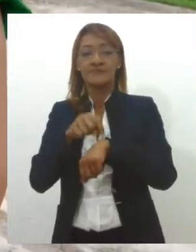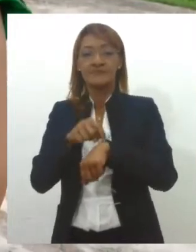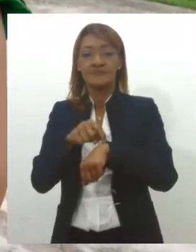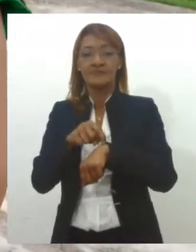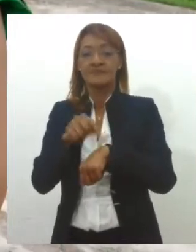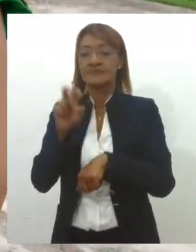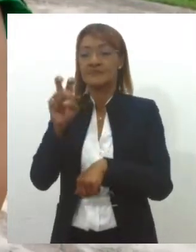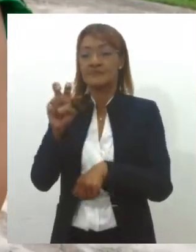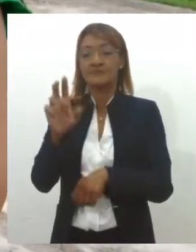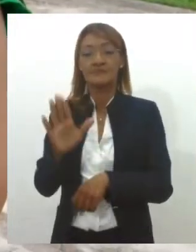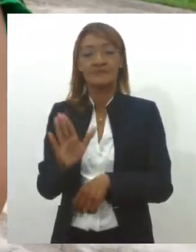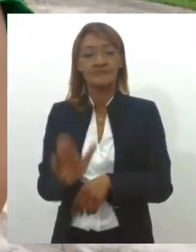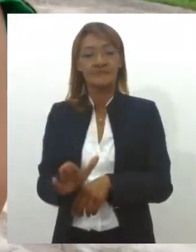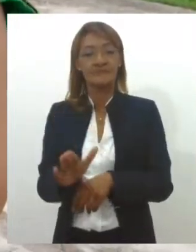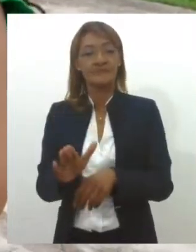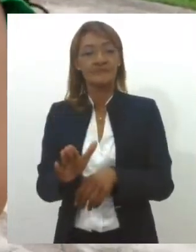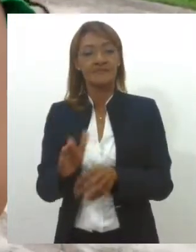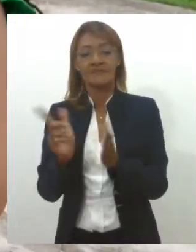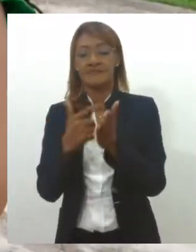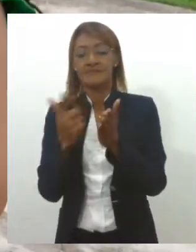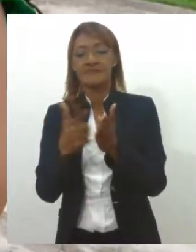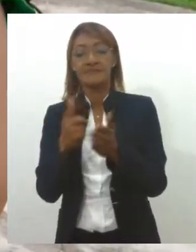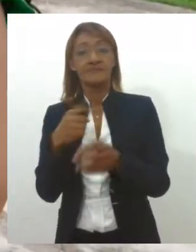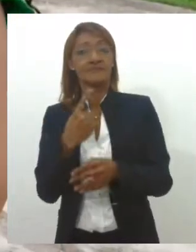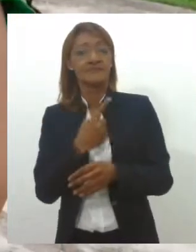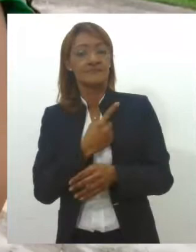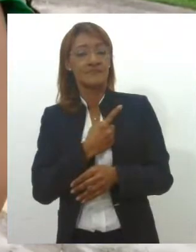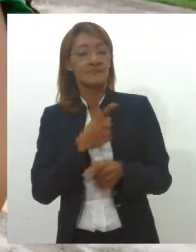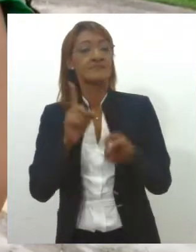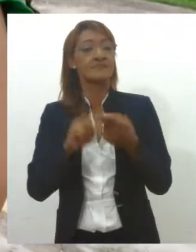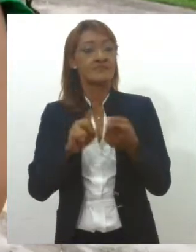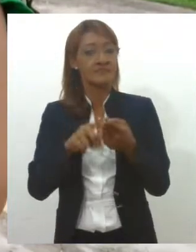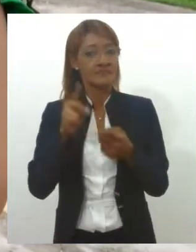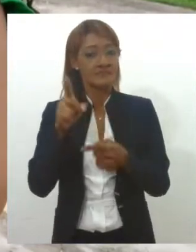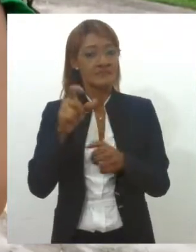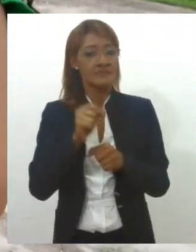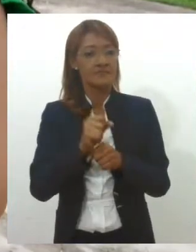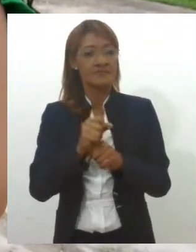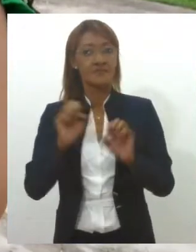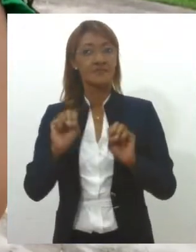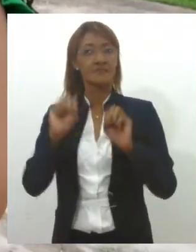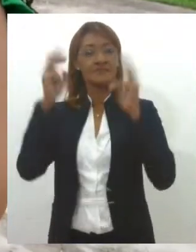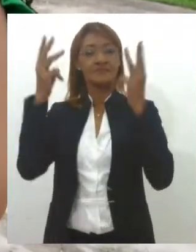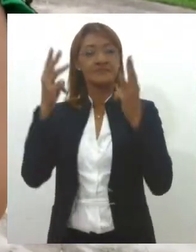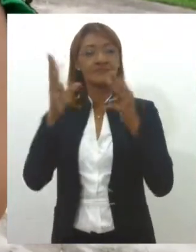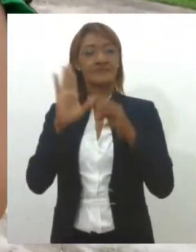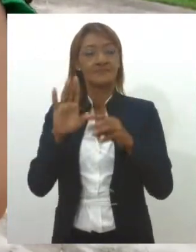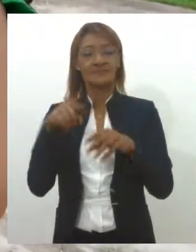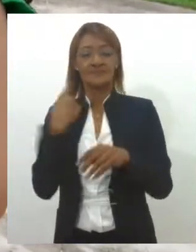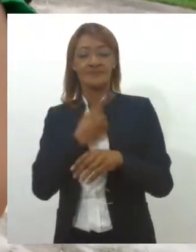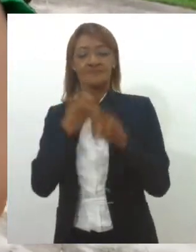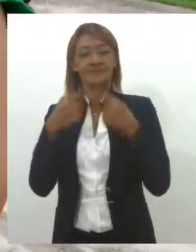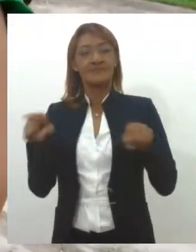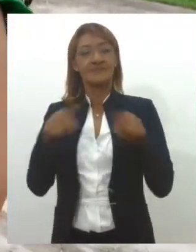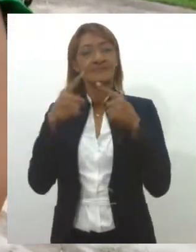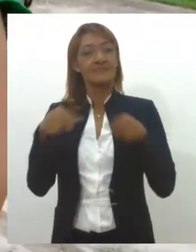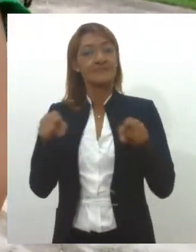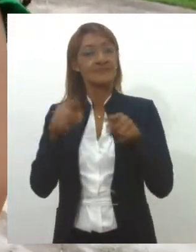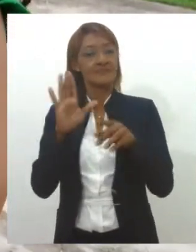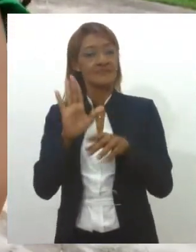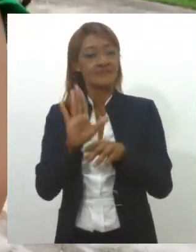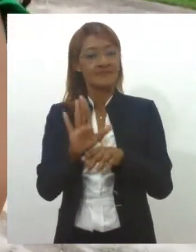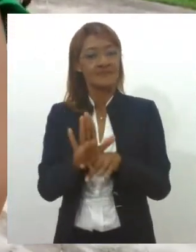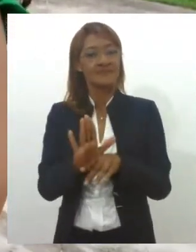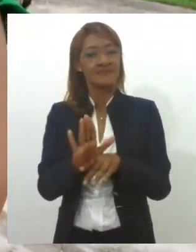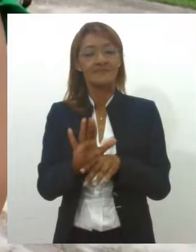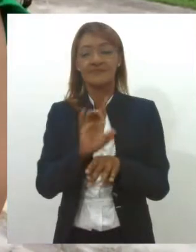para o lançamento do nosso livro Só que também vai haver um show do lançamento das nossas músicas você dessas músicas itens